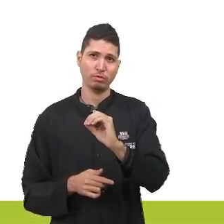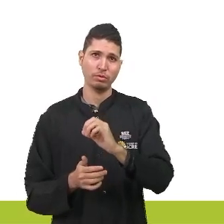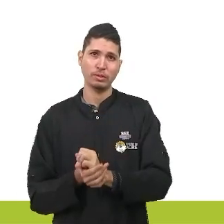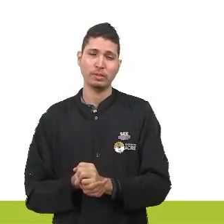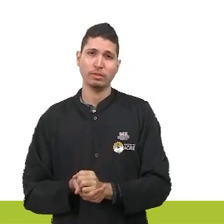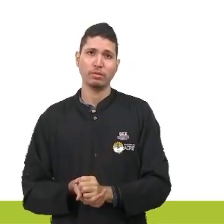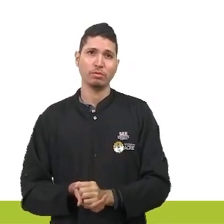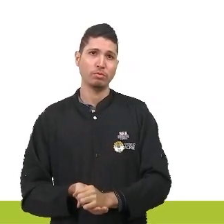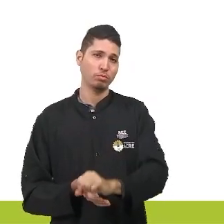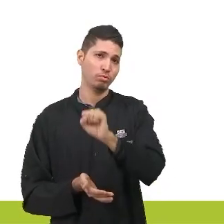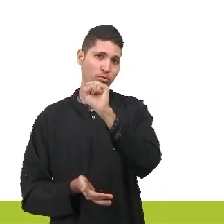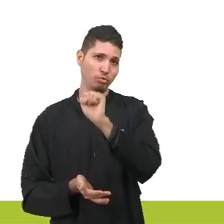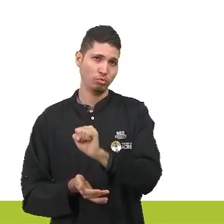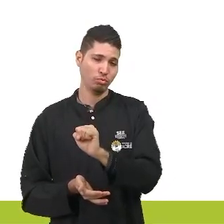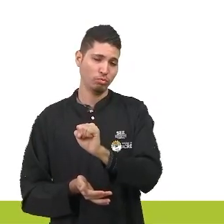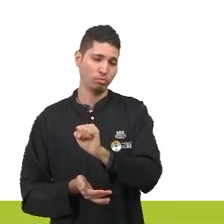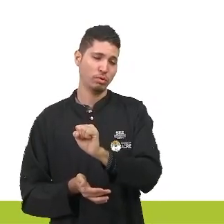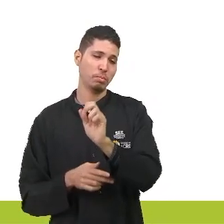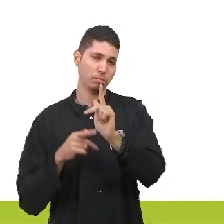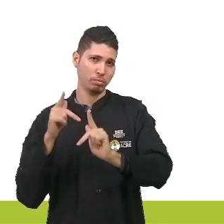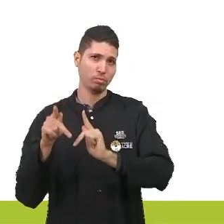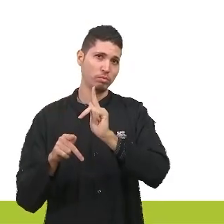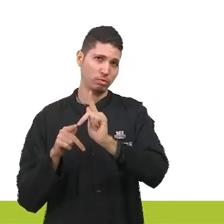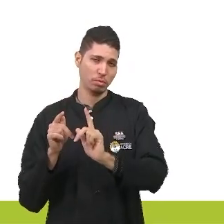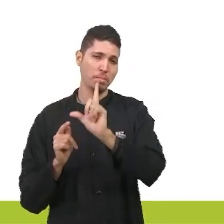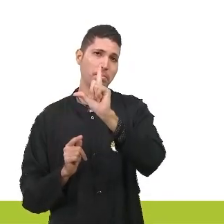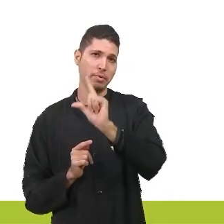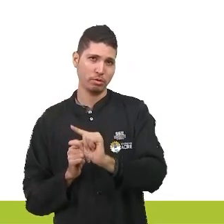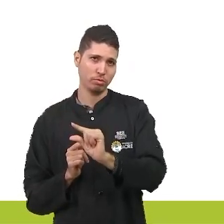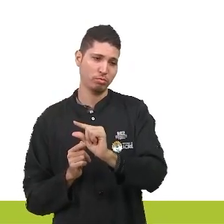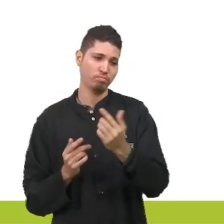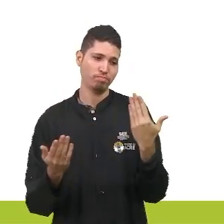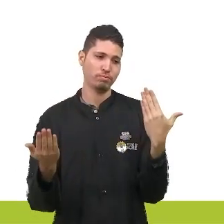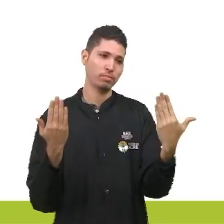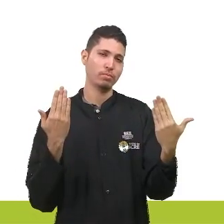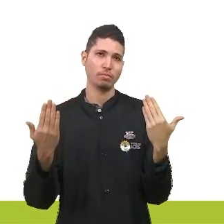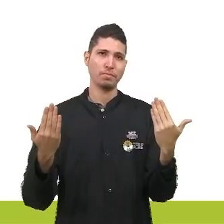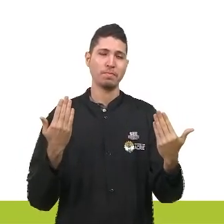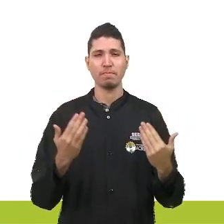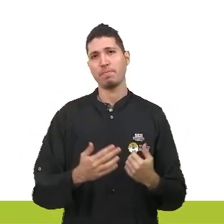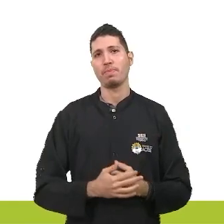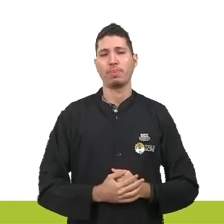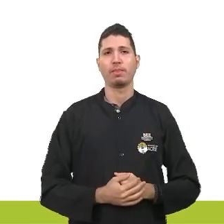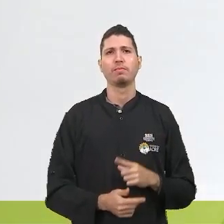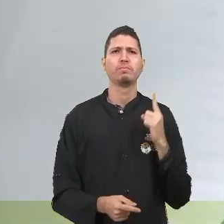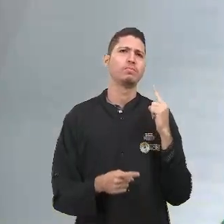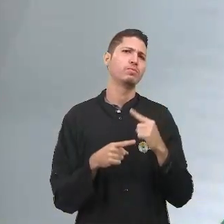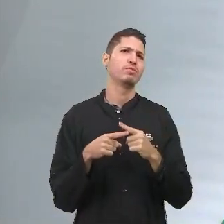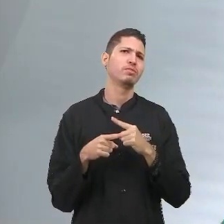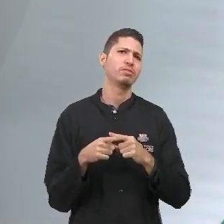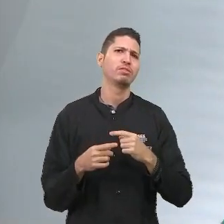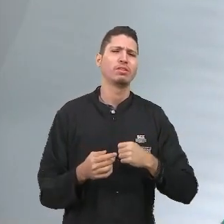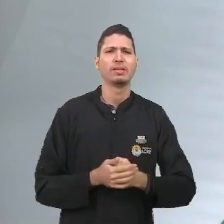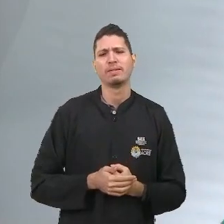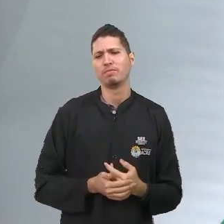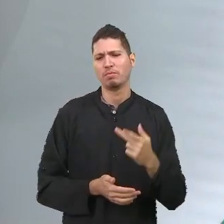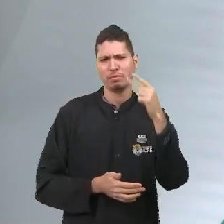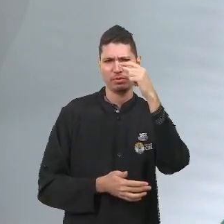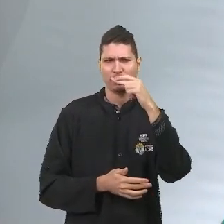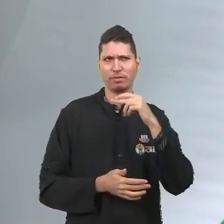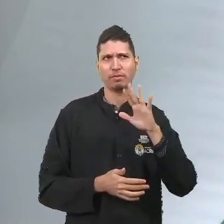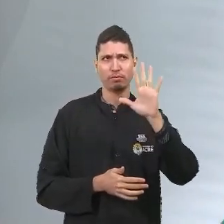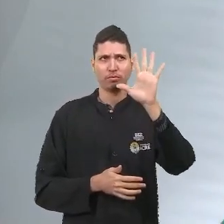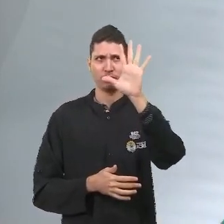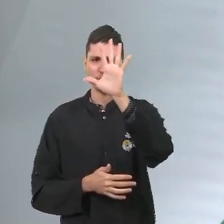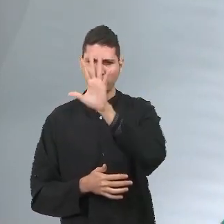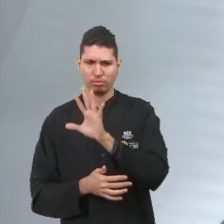com a quantidade também baixa se comparada ao Sudeste. Por que para analisar esse mapa, você